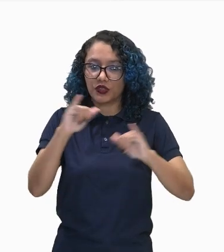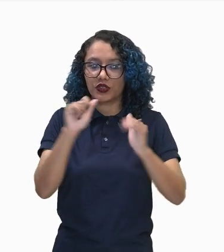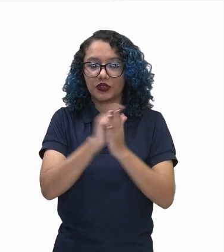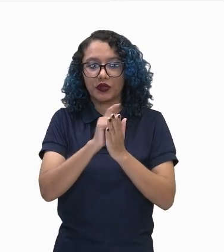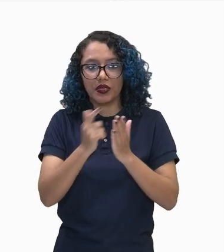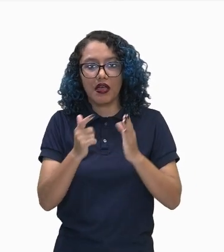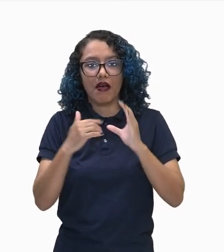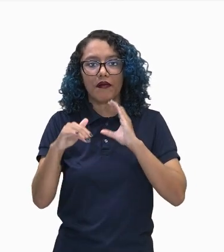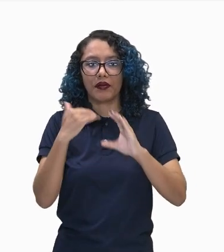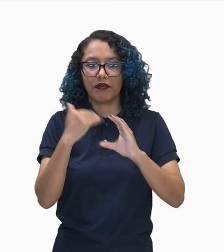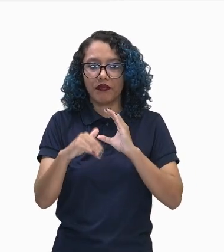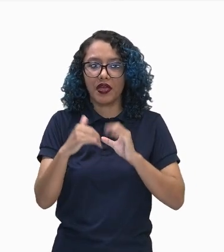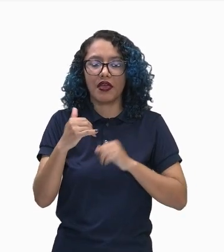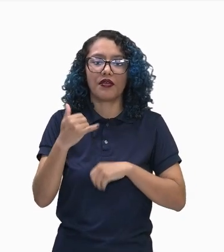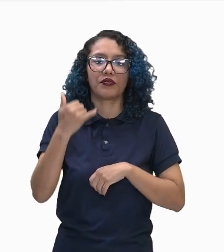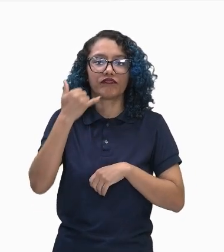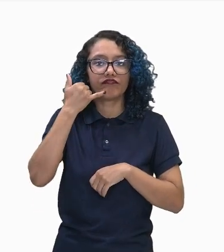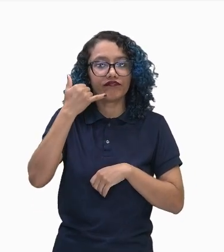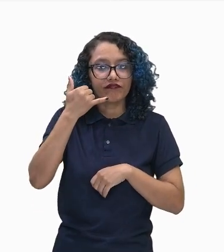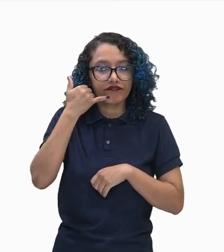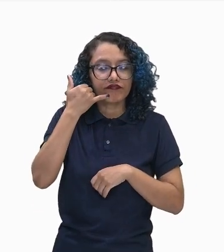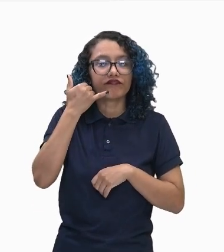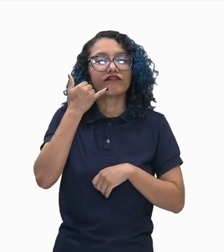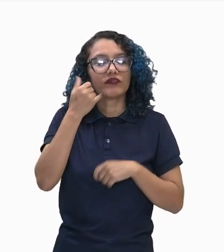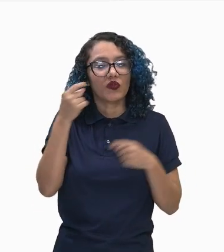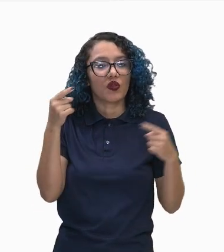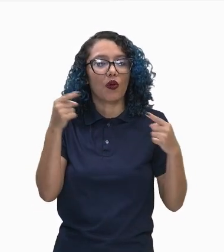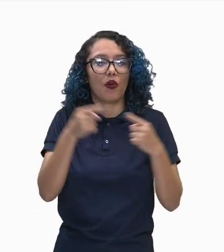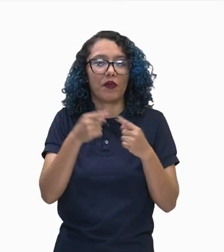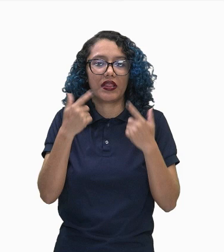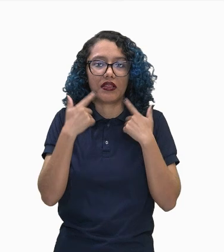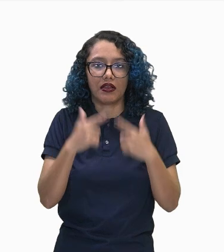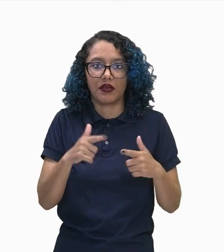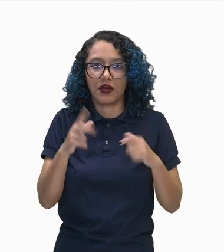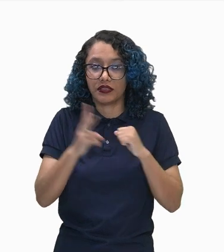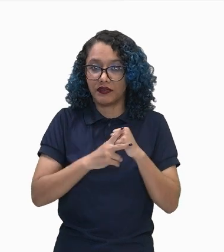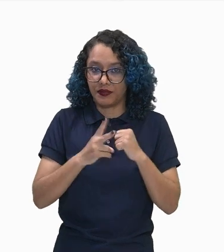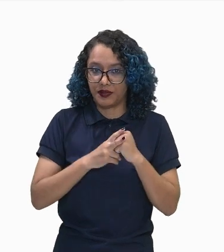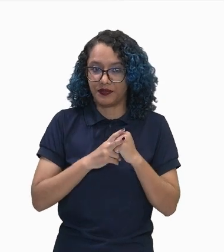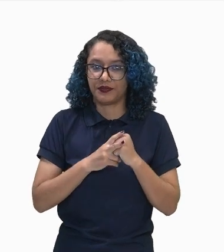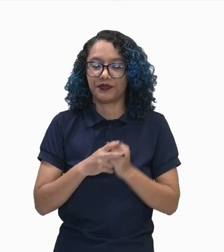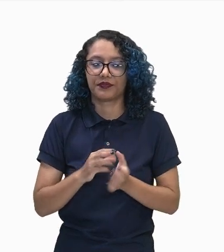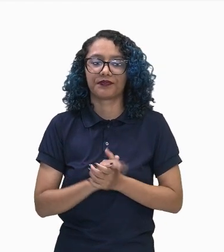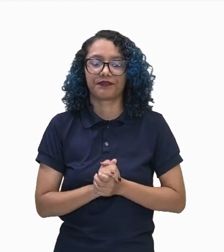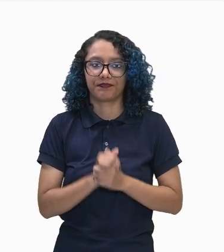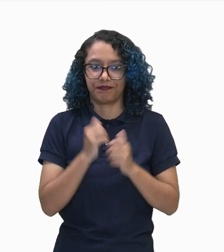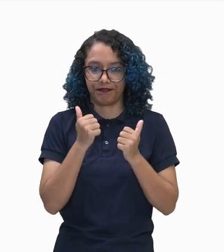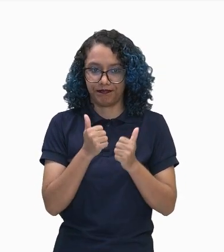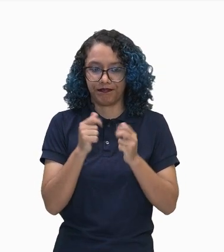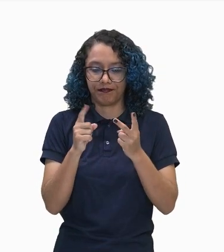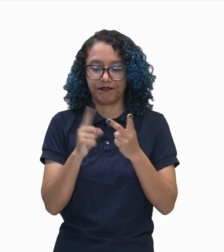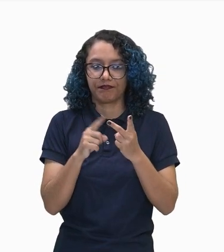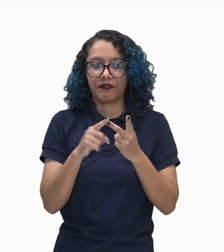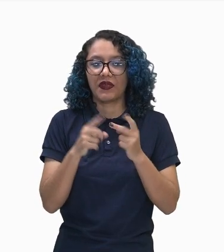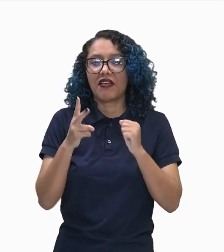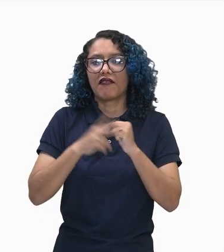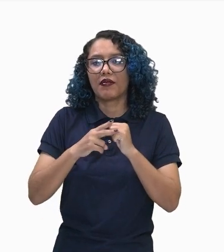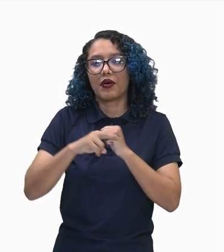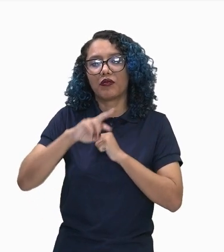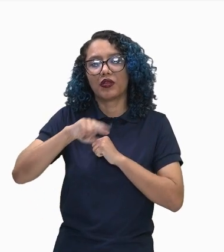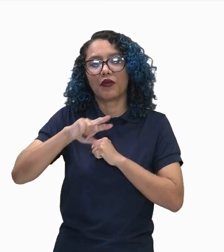chamada telefônica, são linguagens verbais, tá? A linguagem não